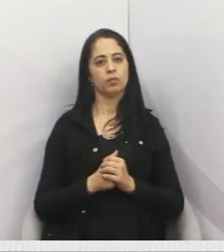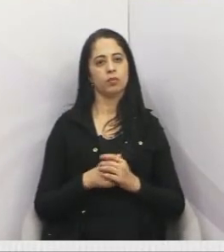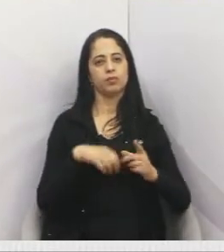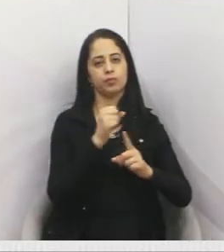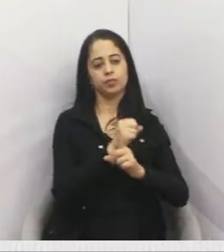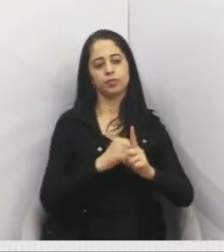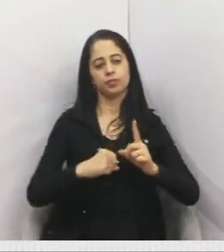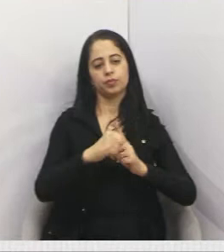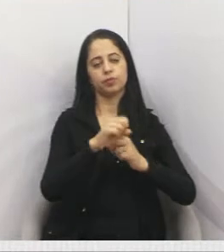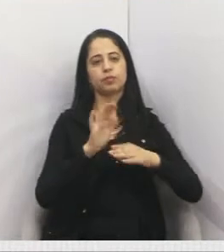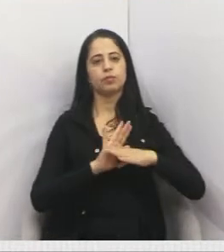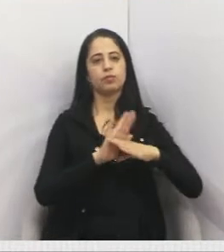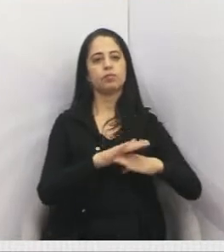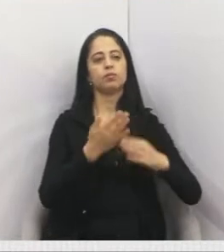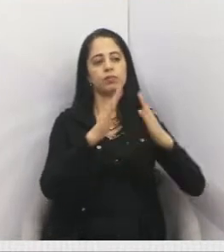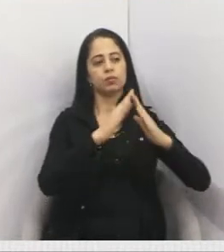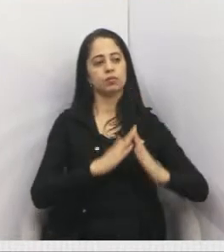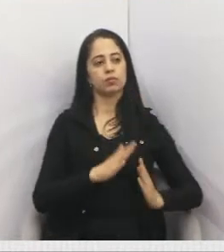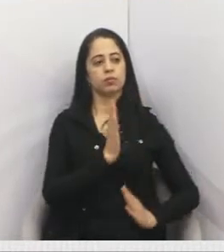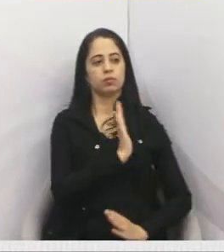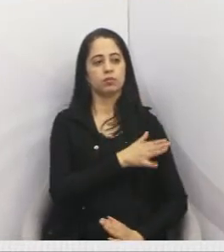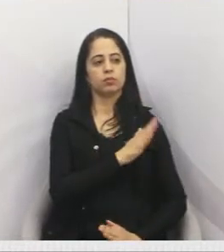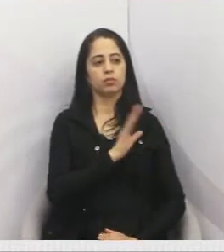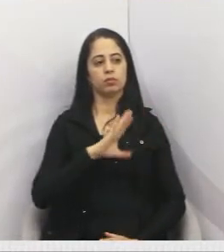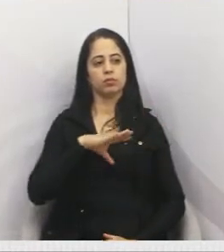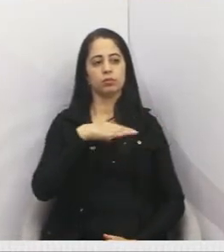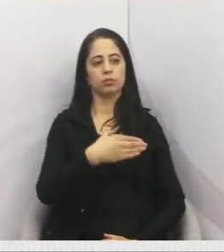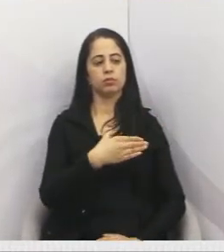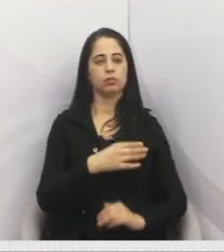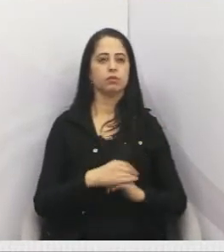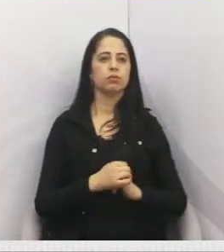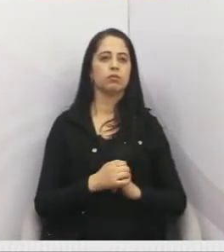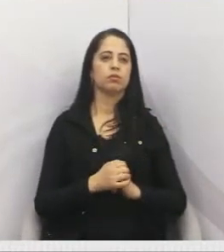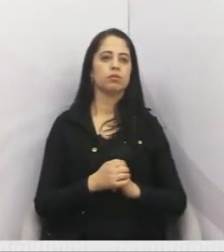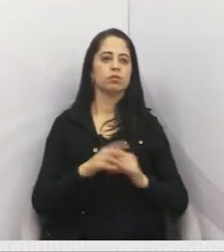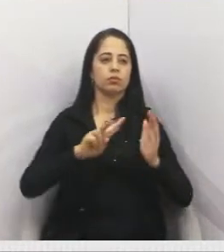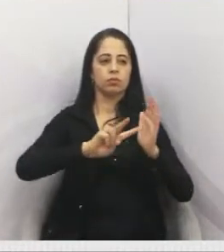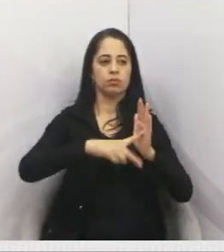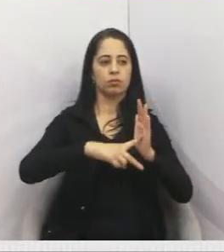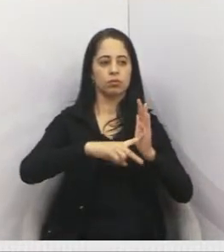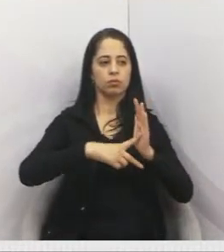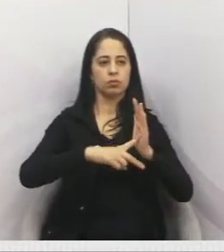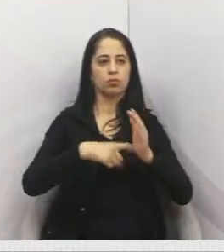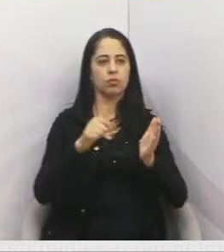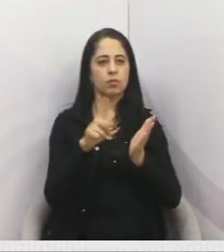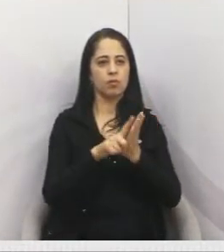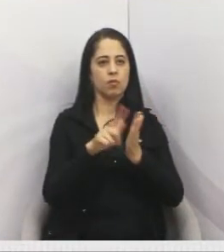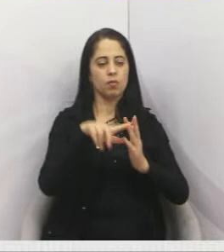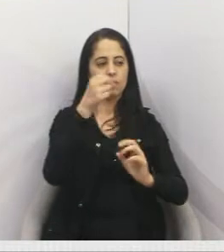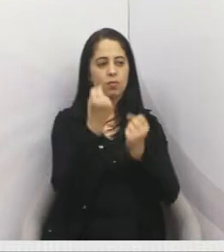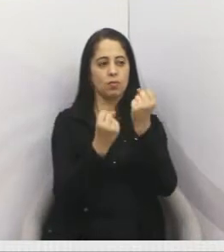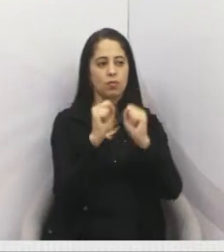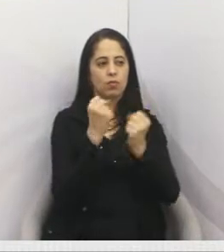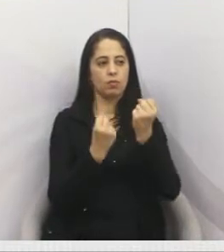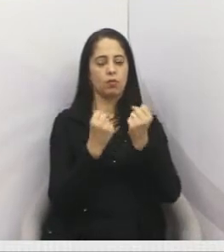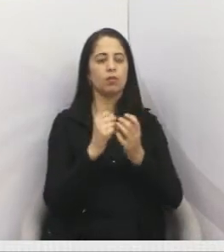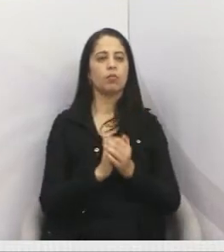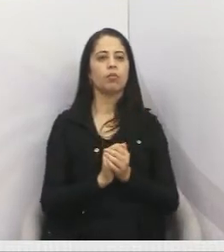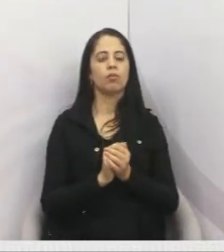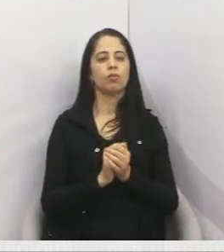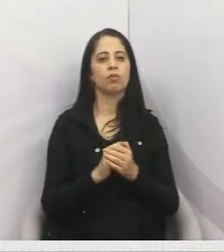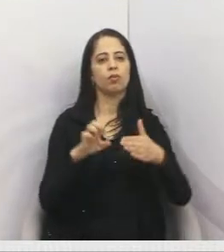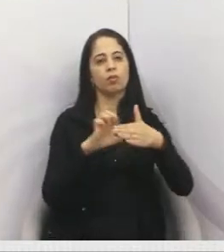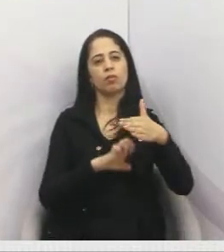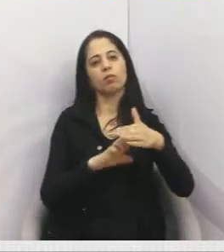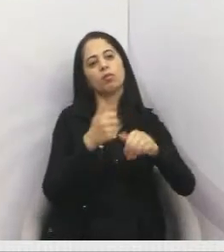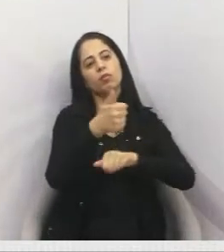Movimentos populares, Quilombo Coração Valente. Entidade de classe sindical, Sindicato dos Papeleiros. Empresas ou